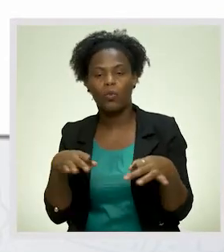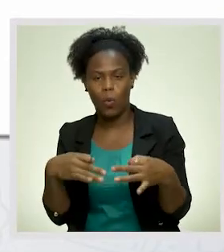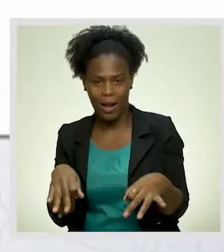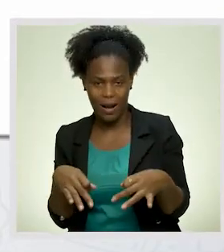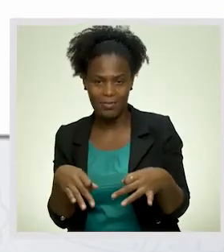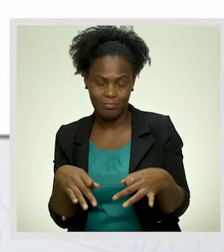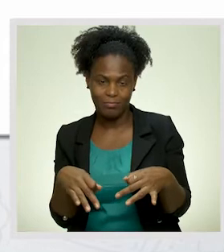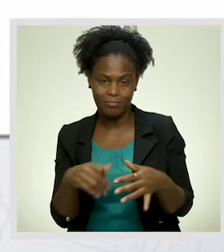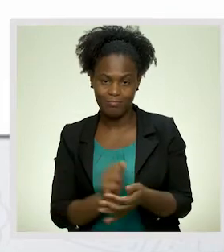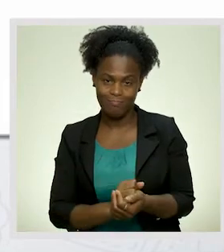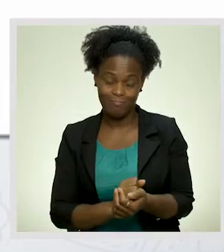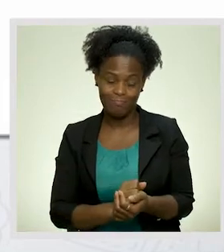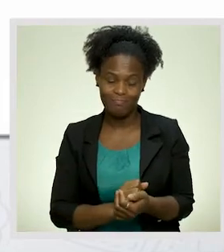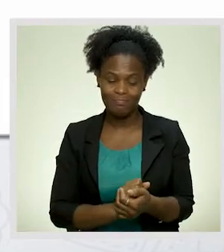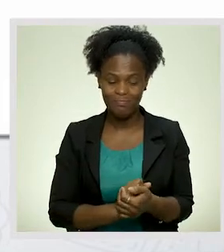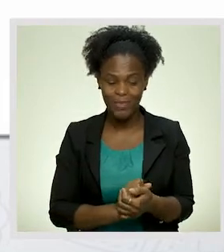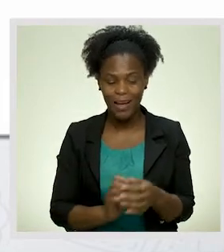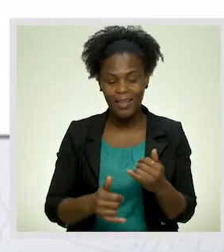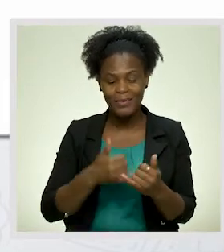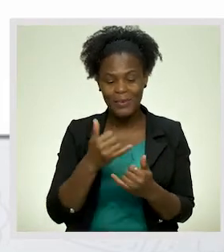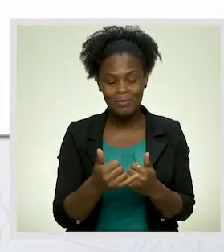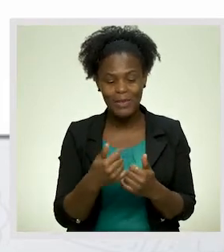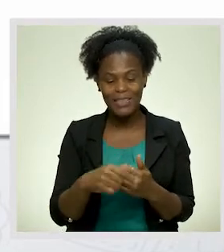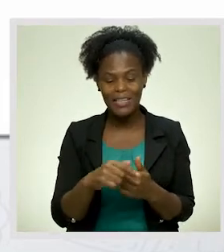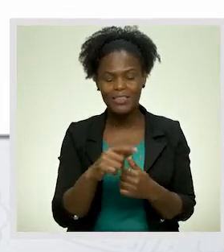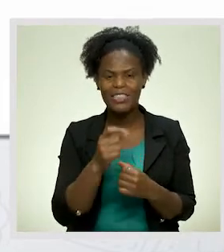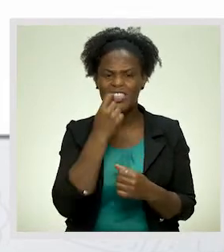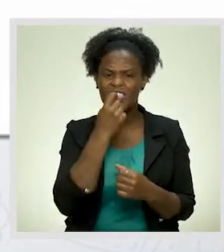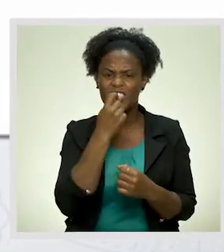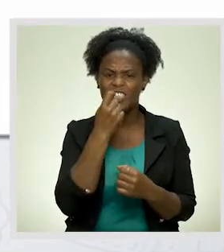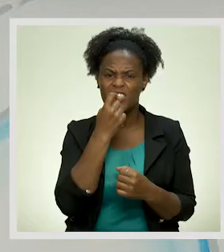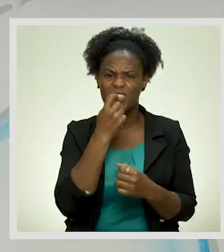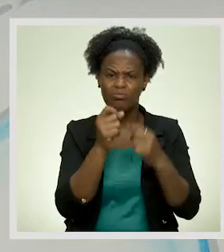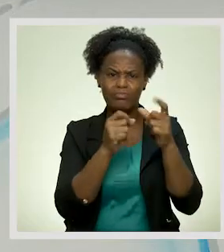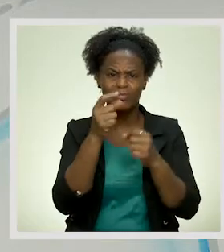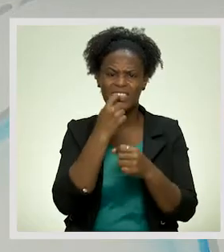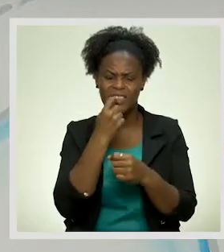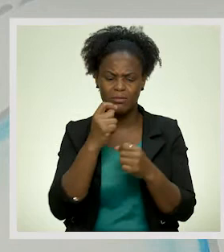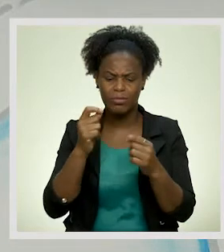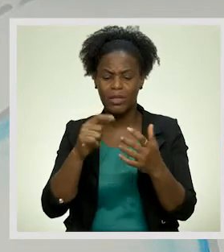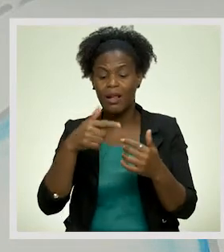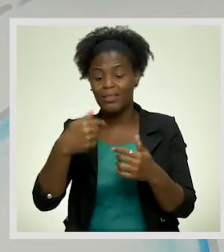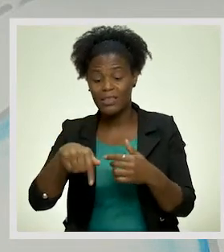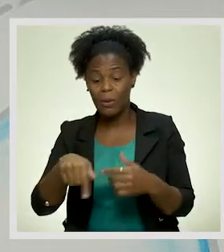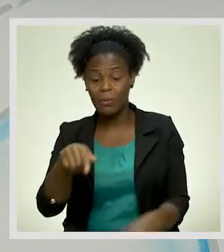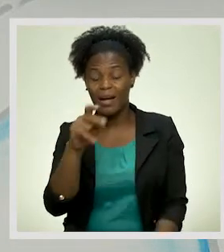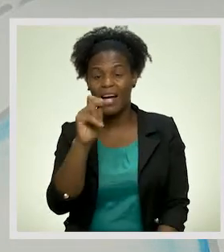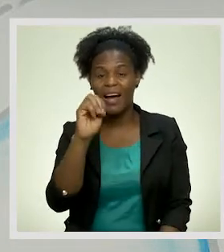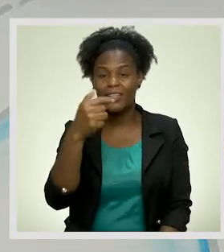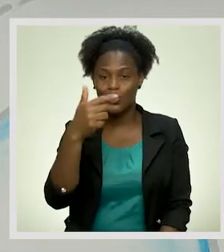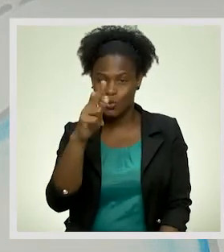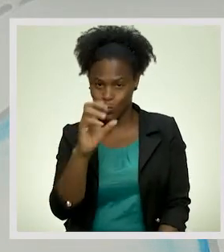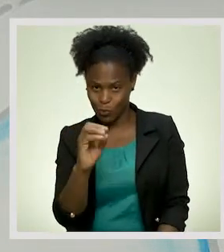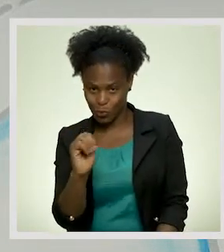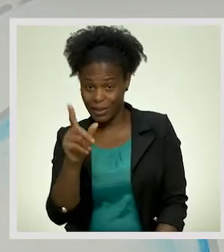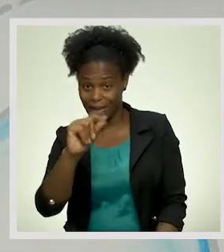natural. Temos ali os asteroides, que também são astros que fazem parte